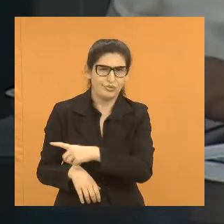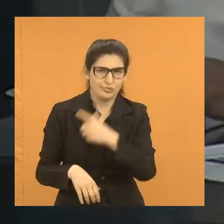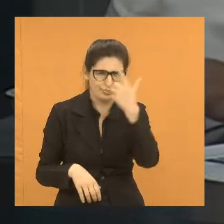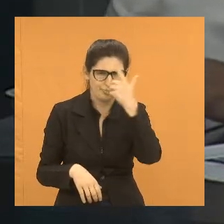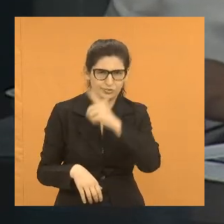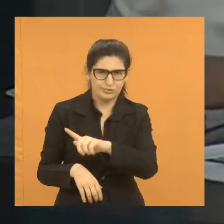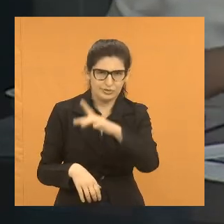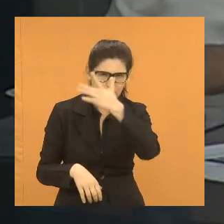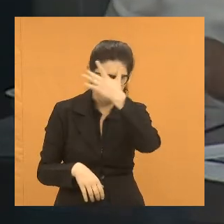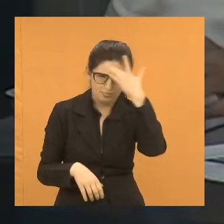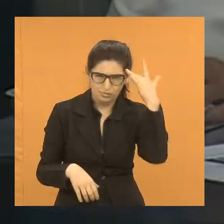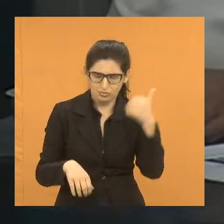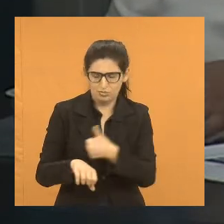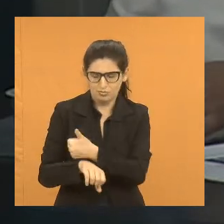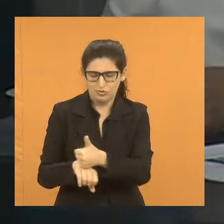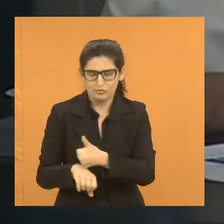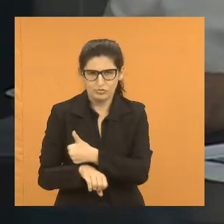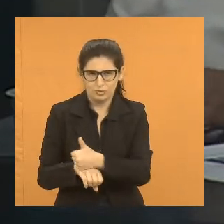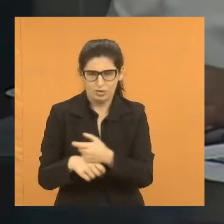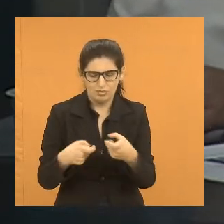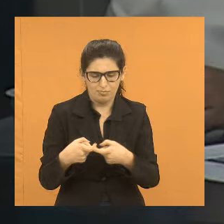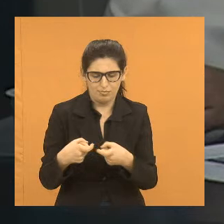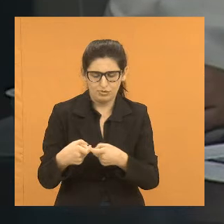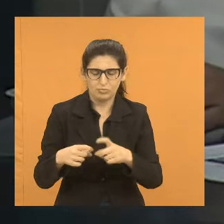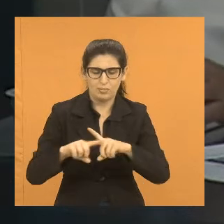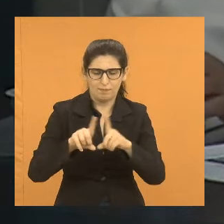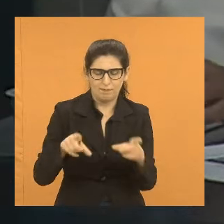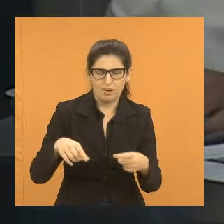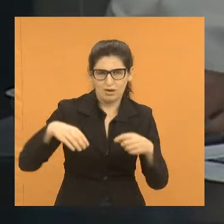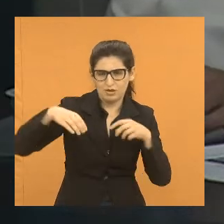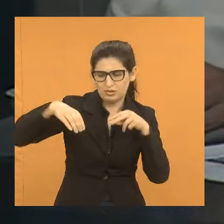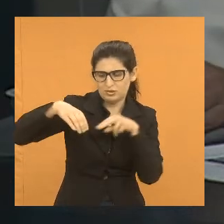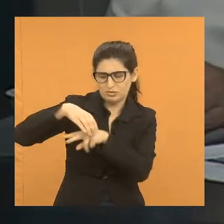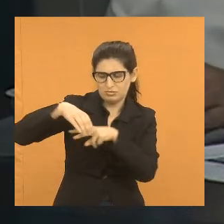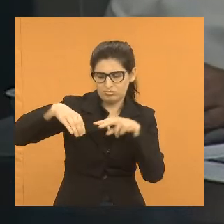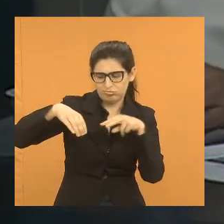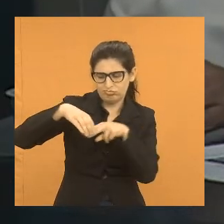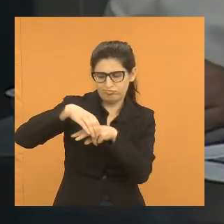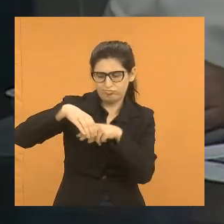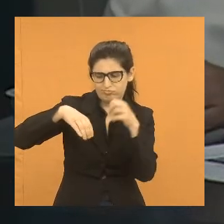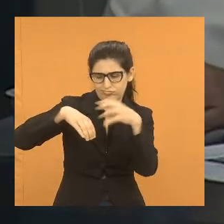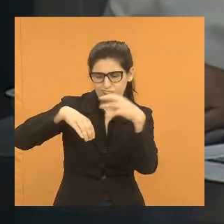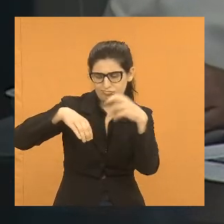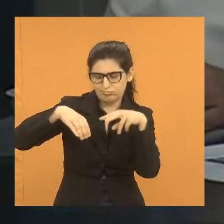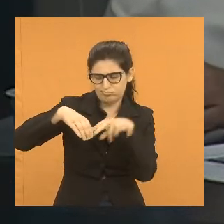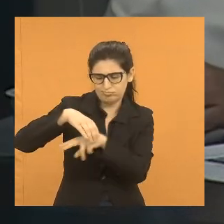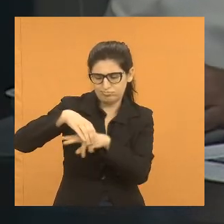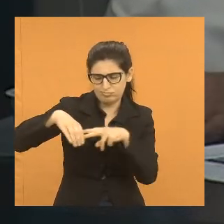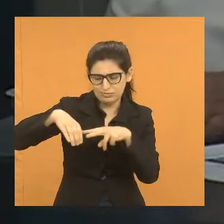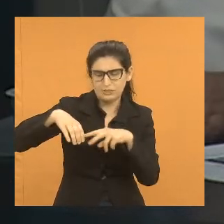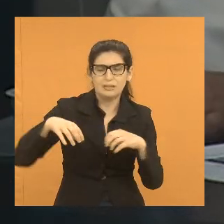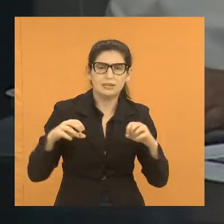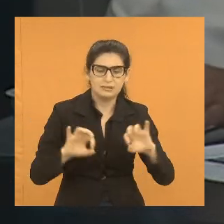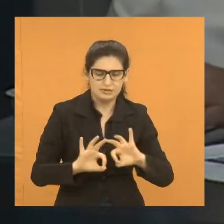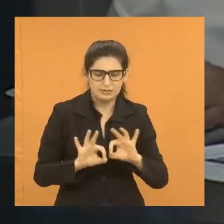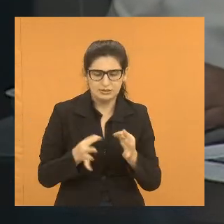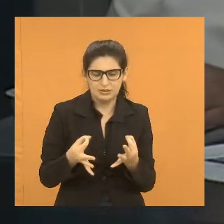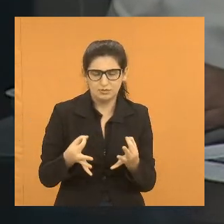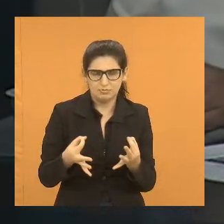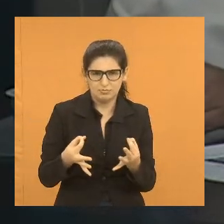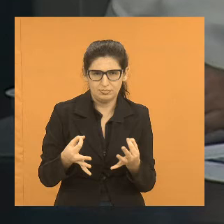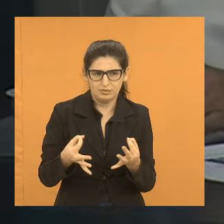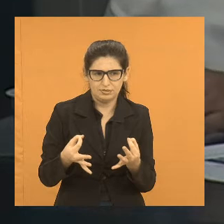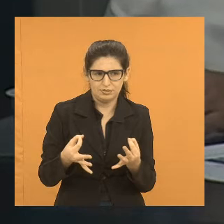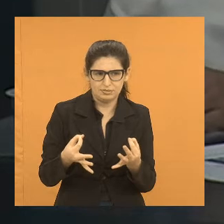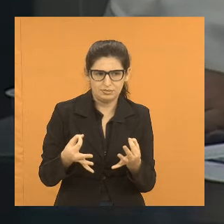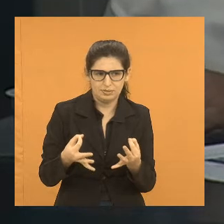para fazer. Mas o ultrassom, que não precisa de Doppler, nós estamos praticamente